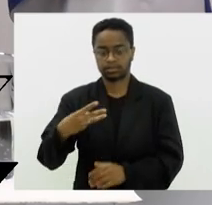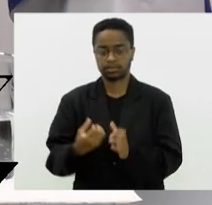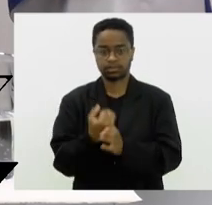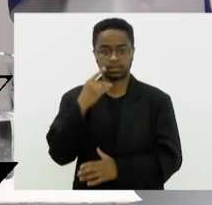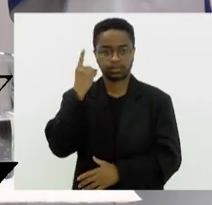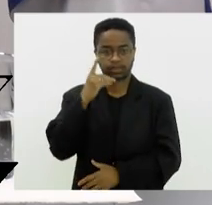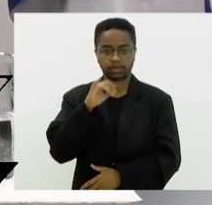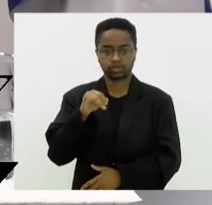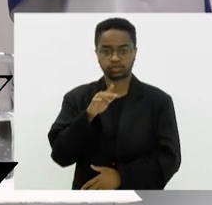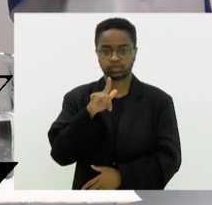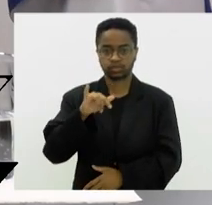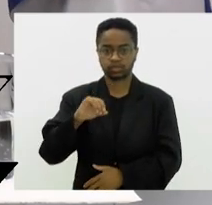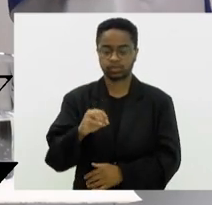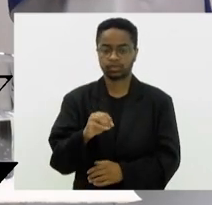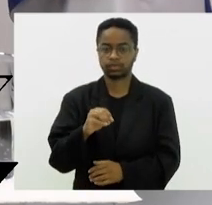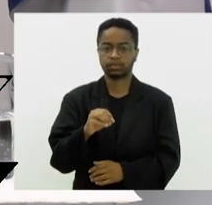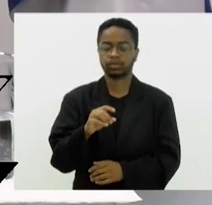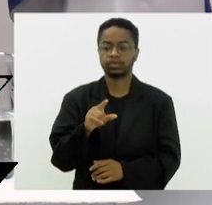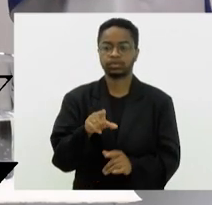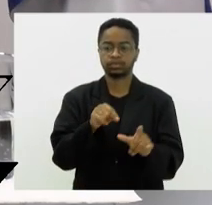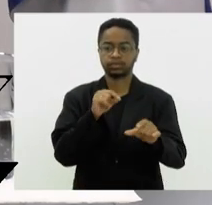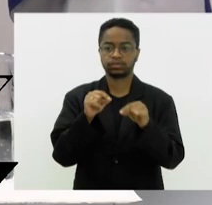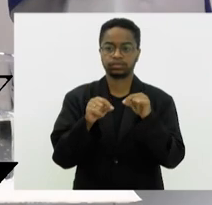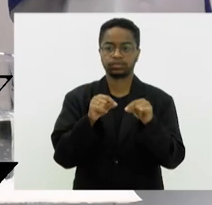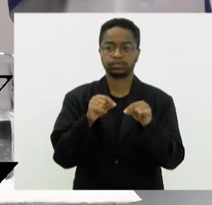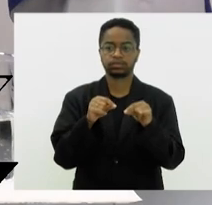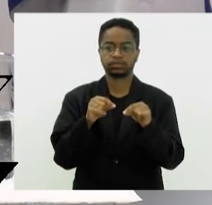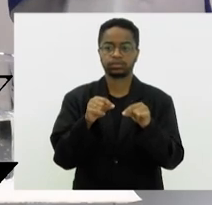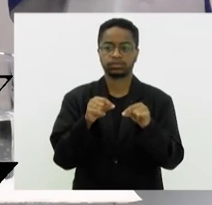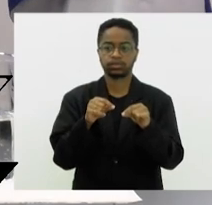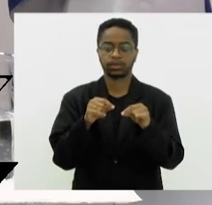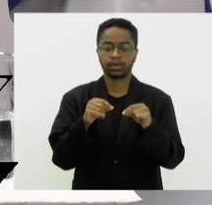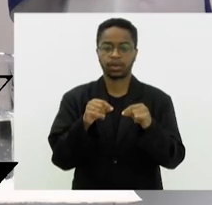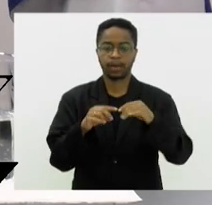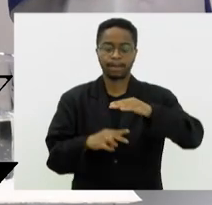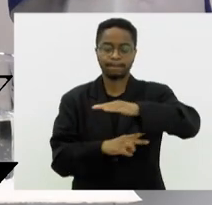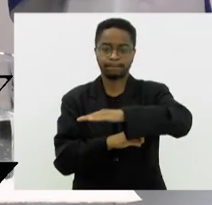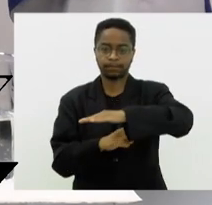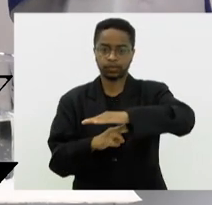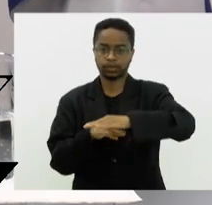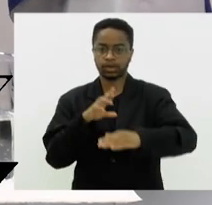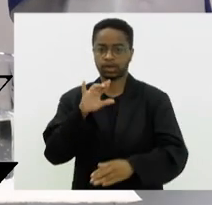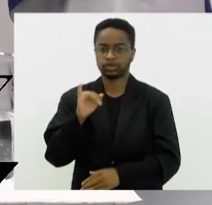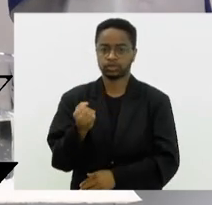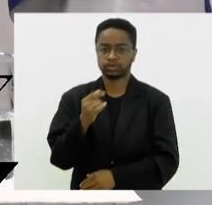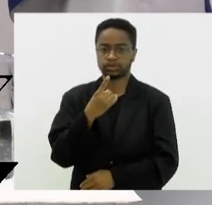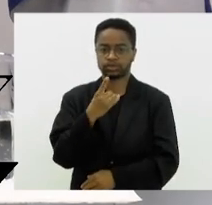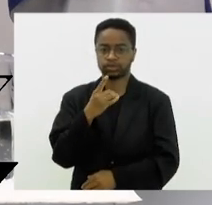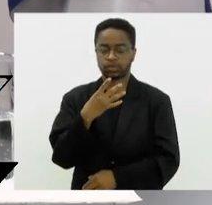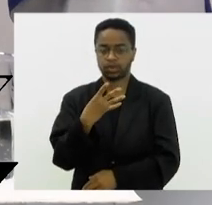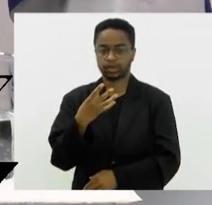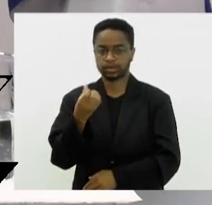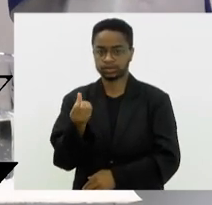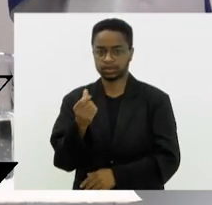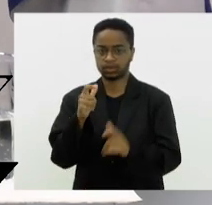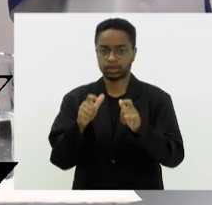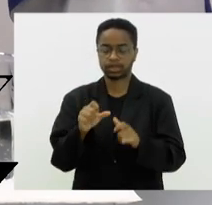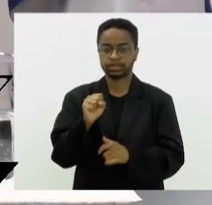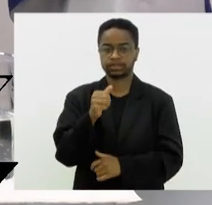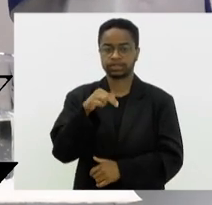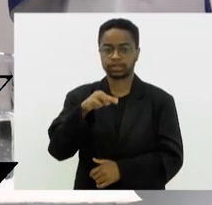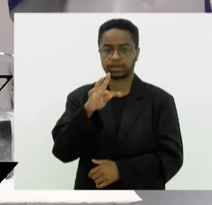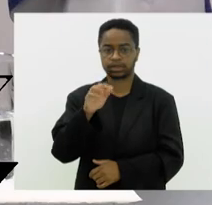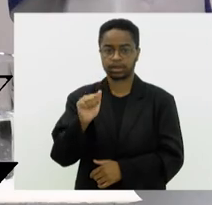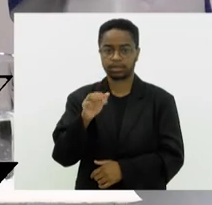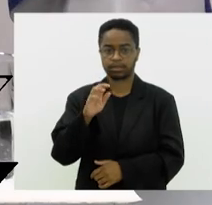Rocha, que denomina como Ponte Vereador Ildebrando Lima Rocha, ponte na RJ-146, localizada em Santa Bárbara, zona rural do